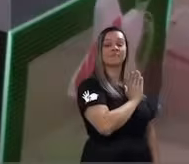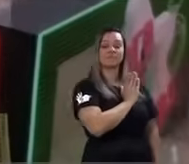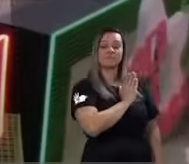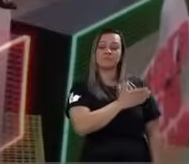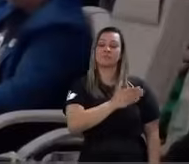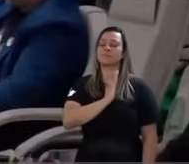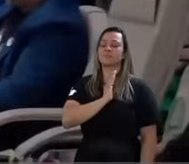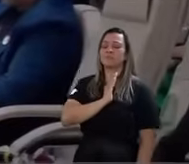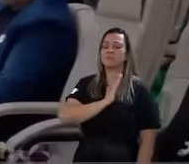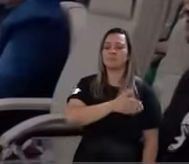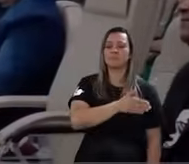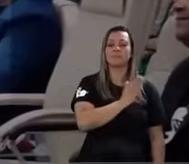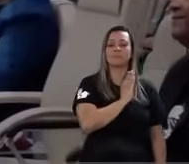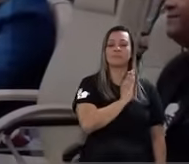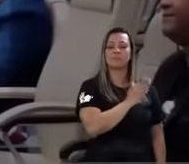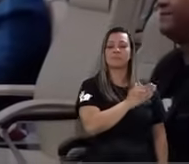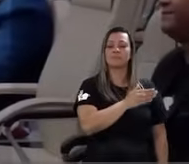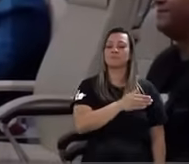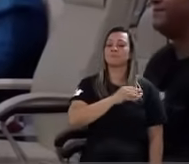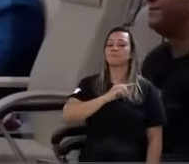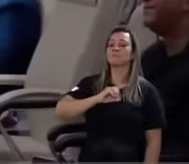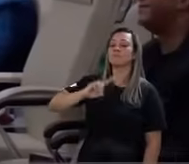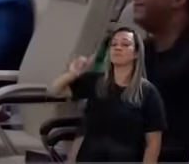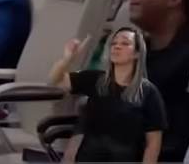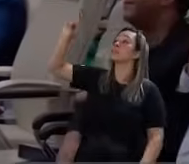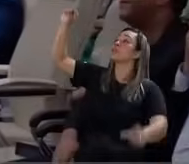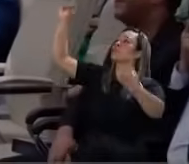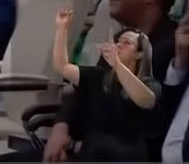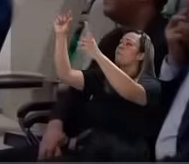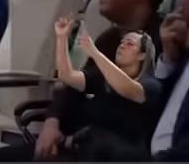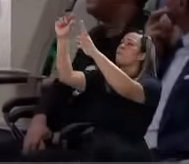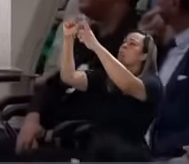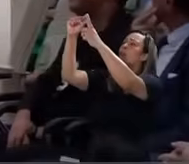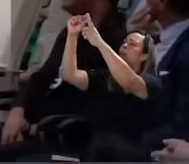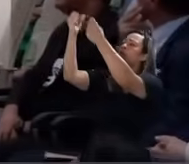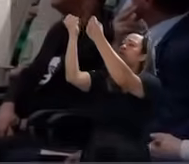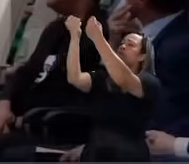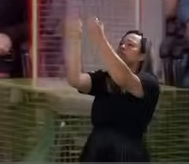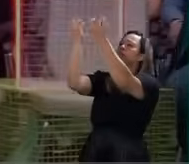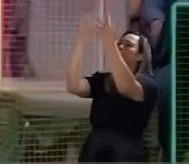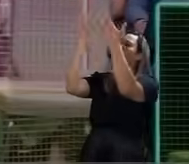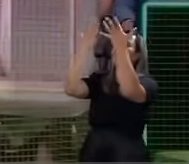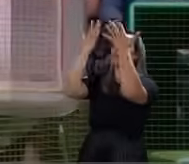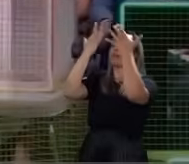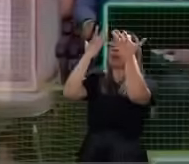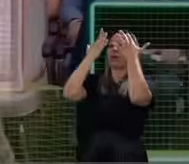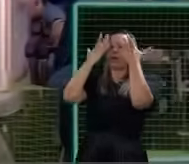morar. A Palavra Santa veio